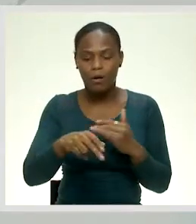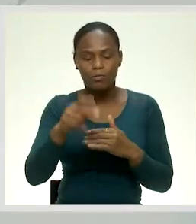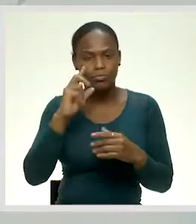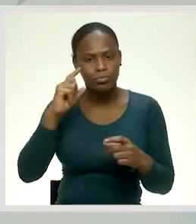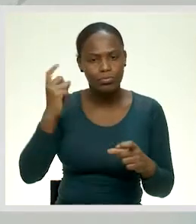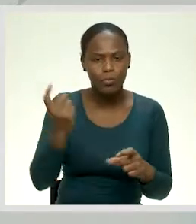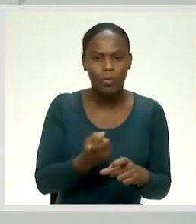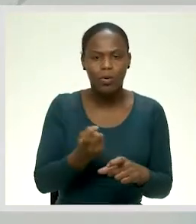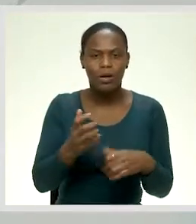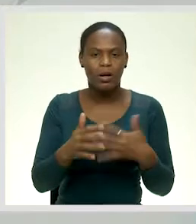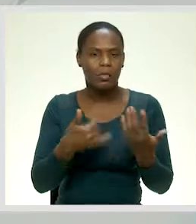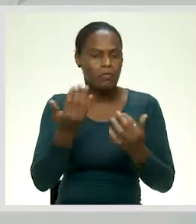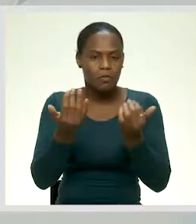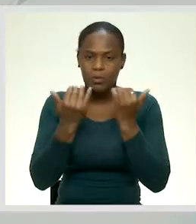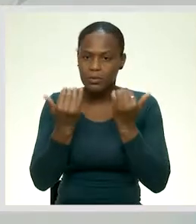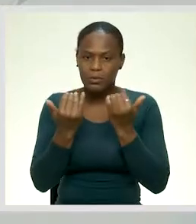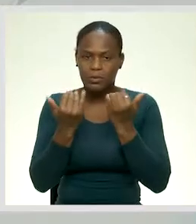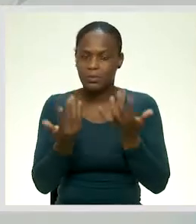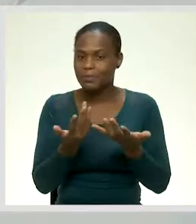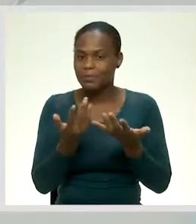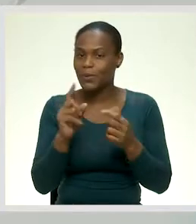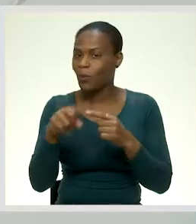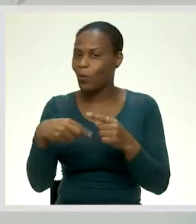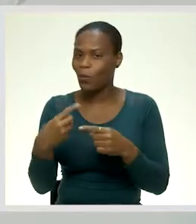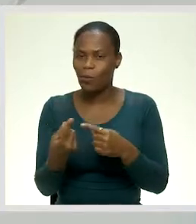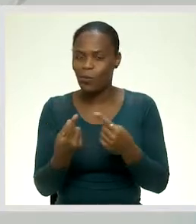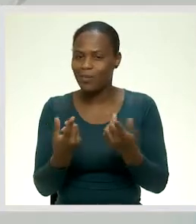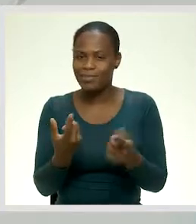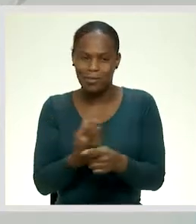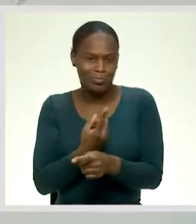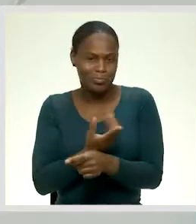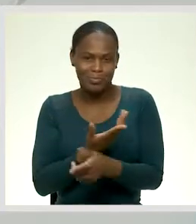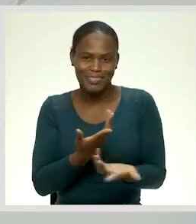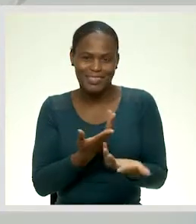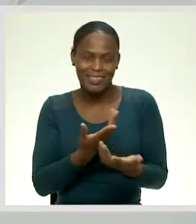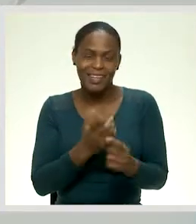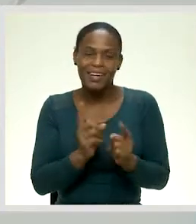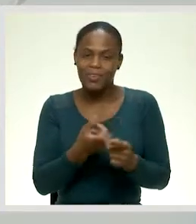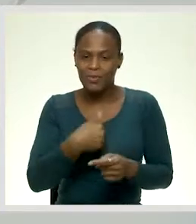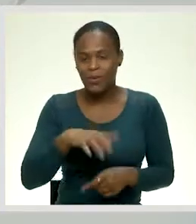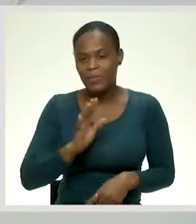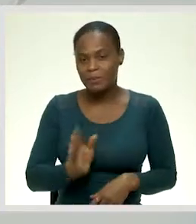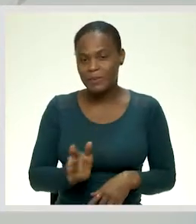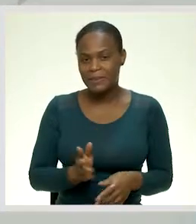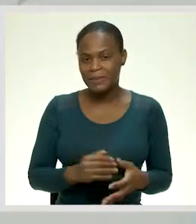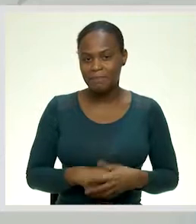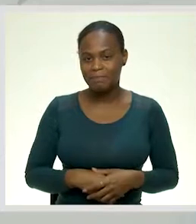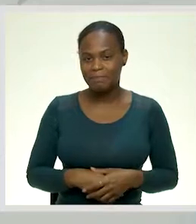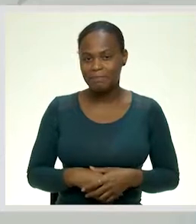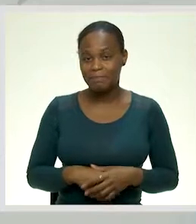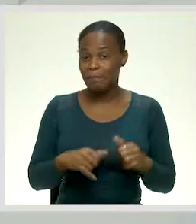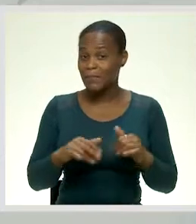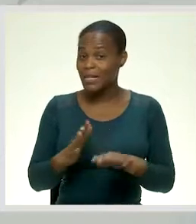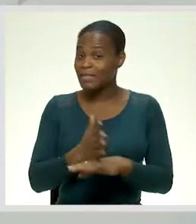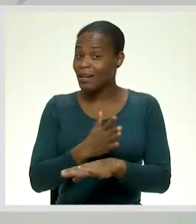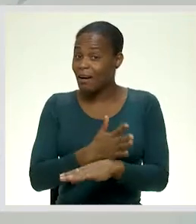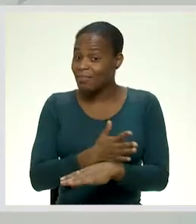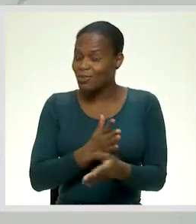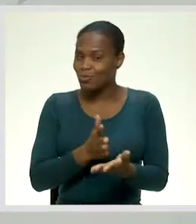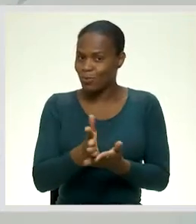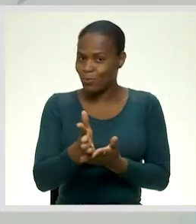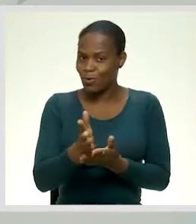de informações e outras que nós precisamos. Mas antes de avançar, vamos ver